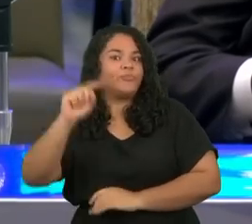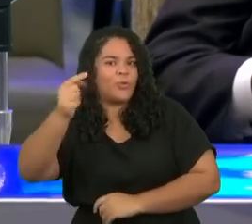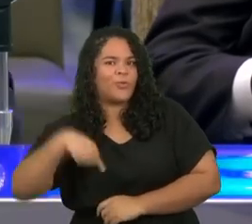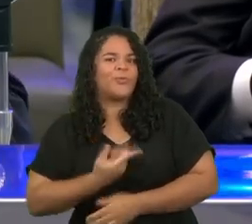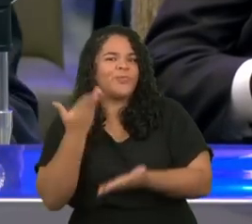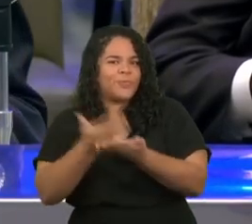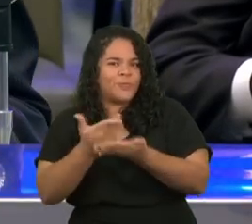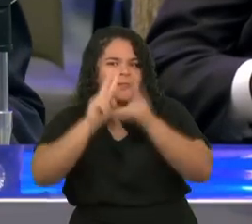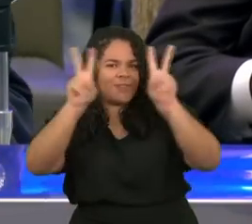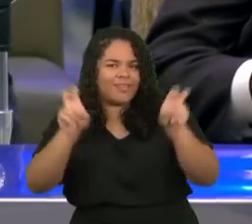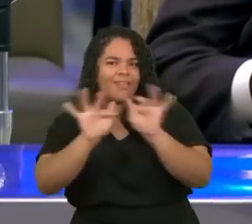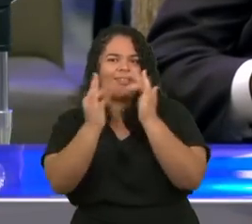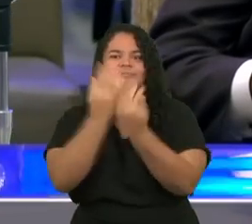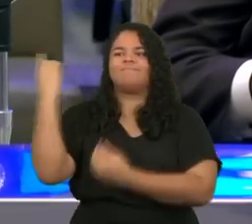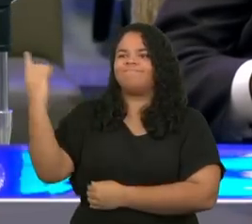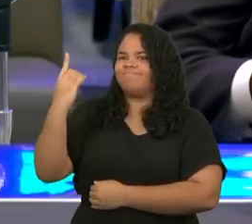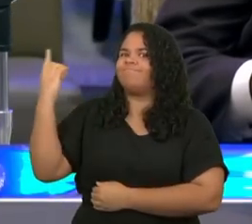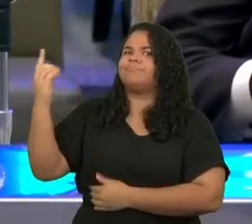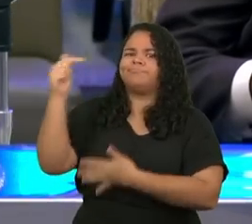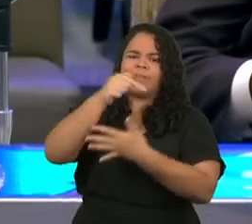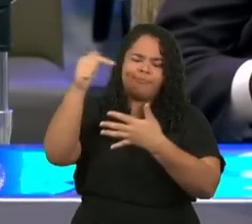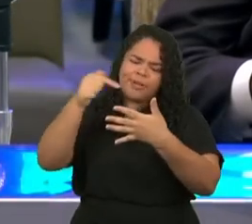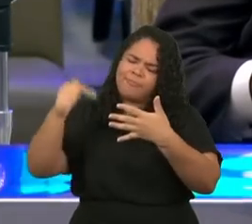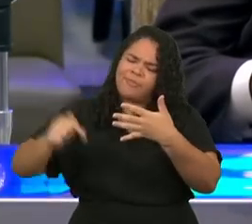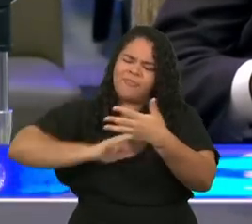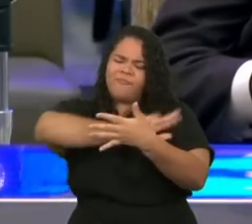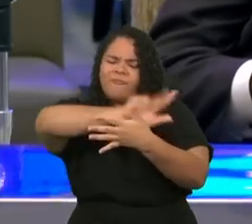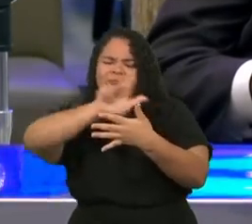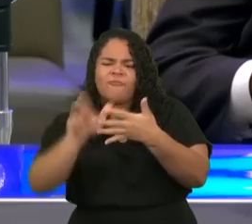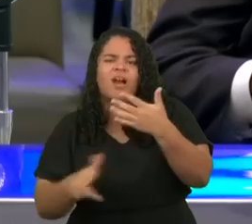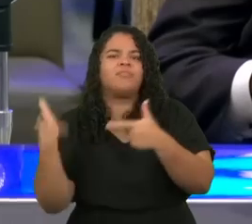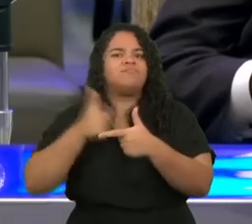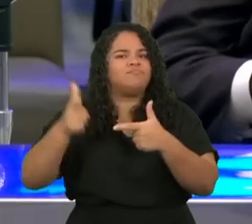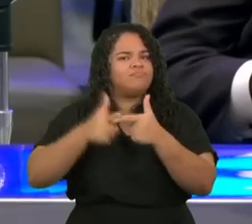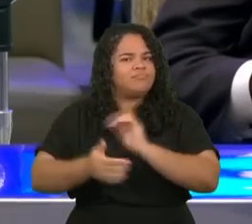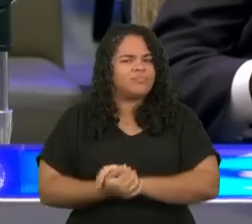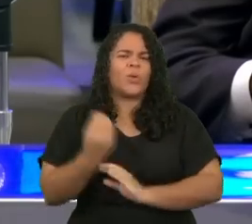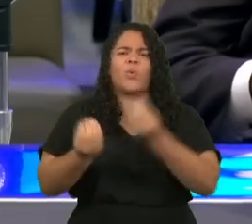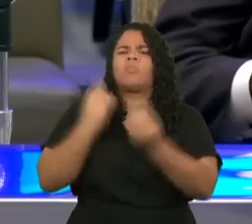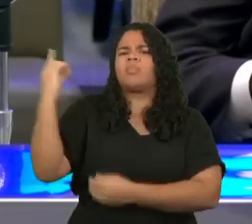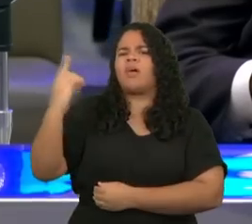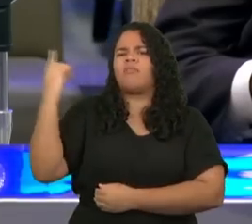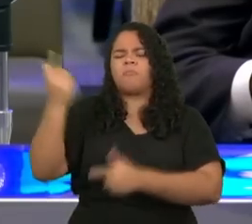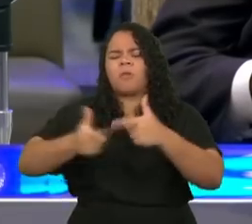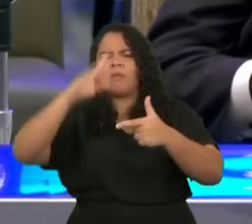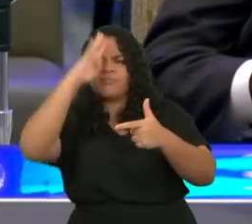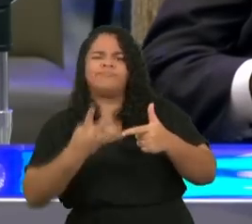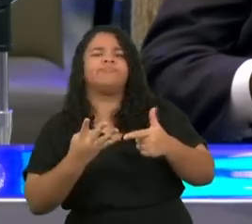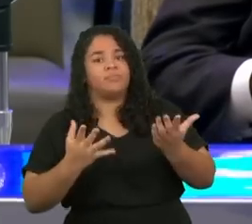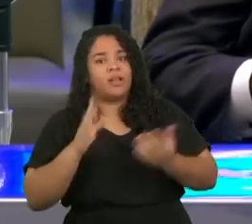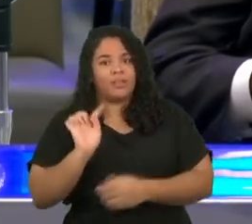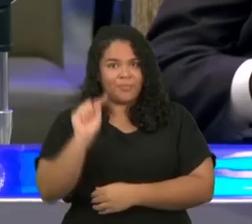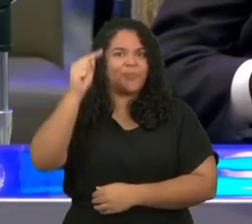e você vai ver os problemas a família dele como é que Davi como Davi resolvia os problemas a gente vai ver